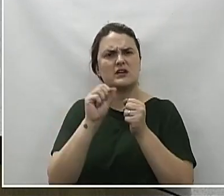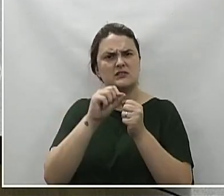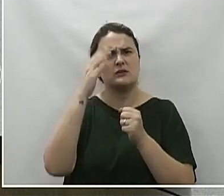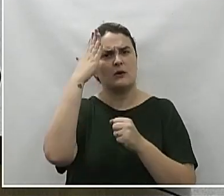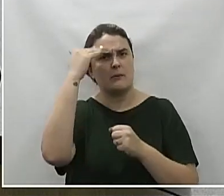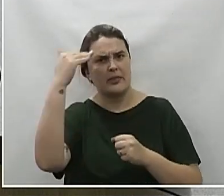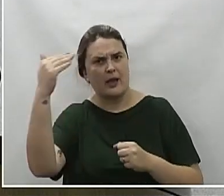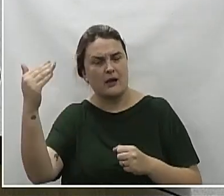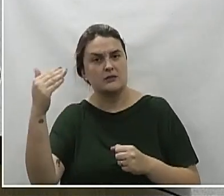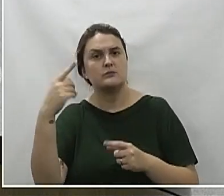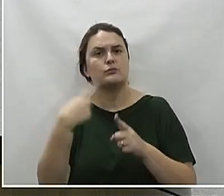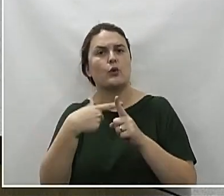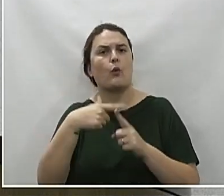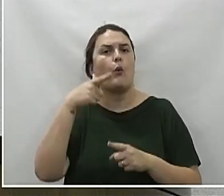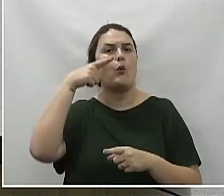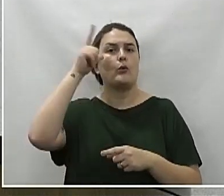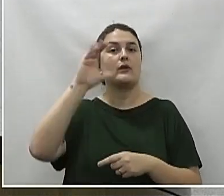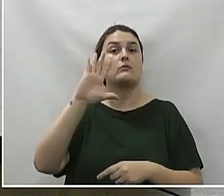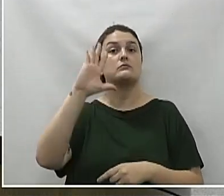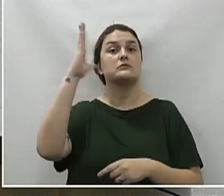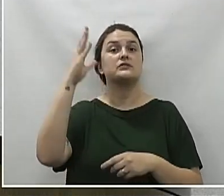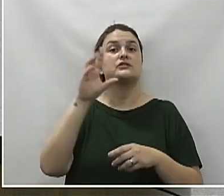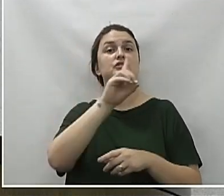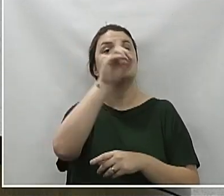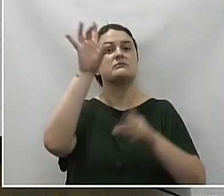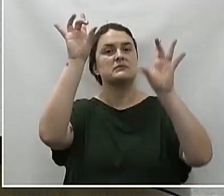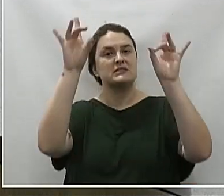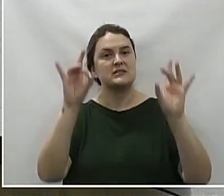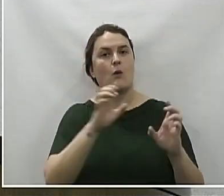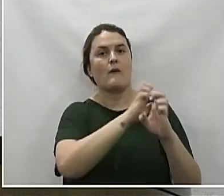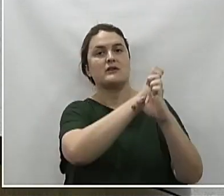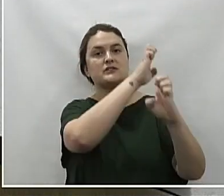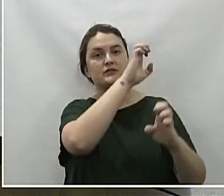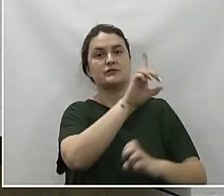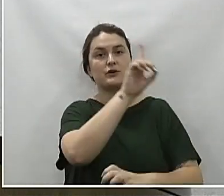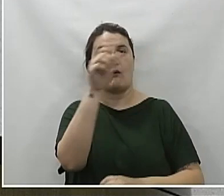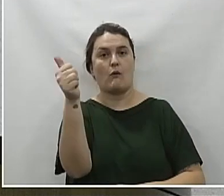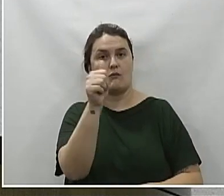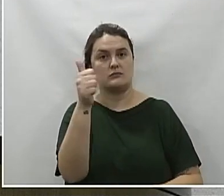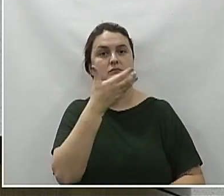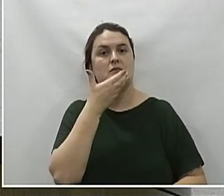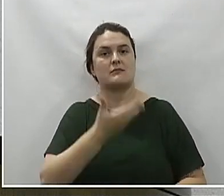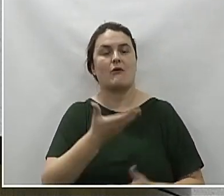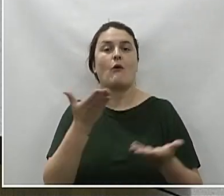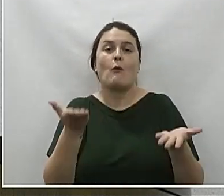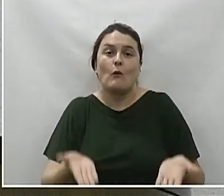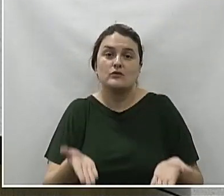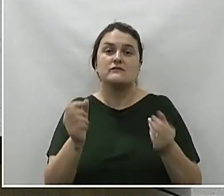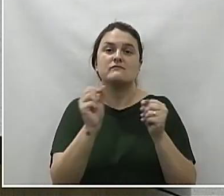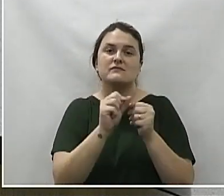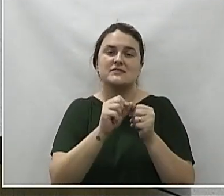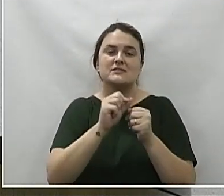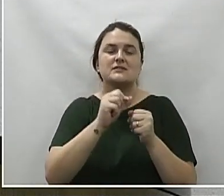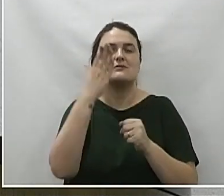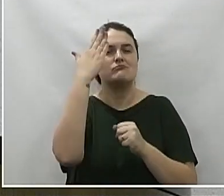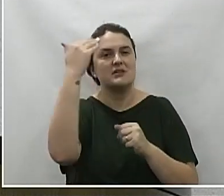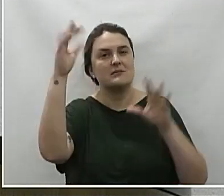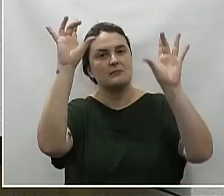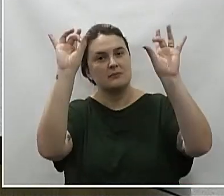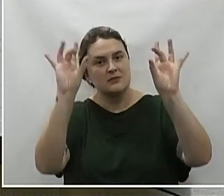no dia de ontem comemoramos o Dia do engenheiro dia 11 de Dezembro Então gostaria de prestar a minha